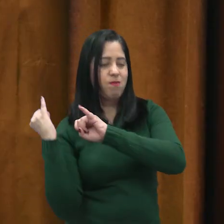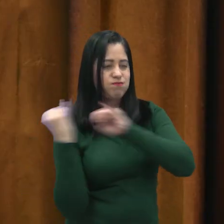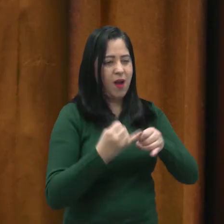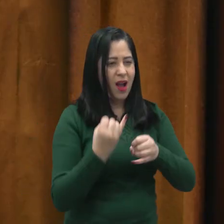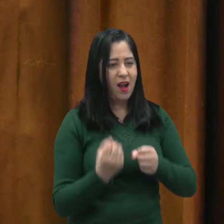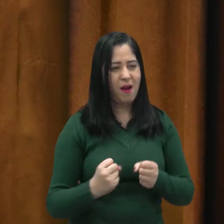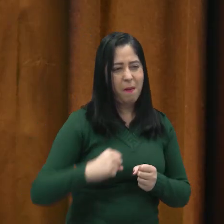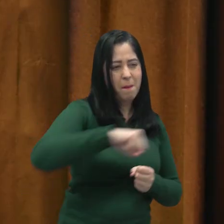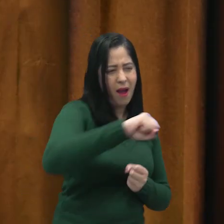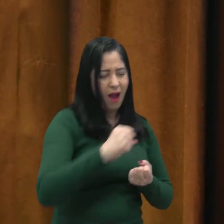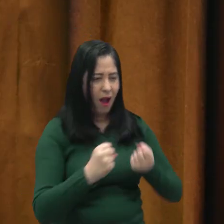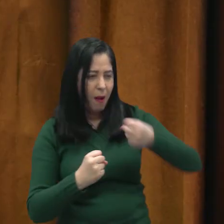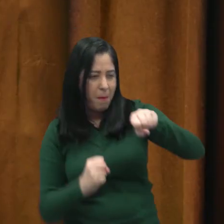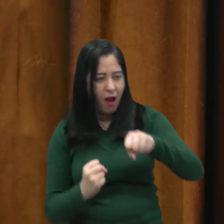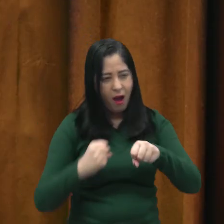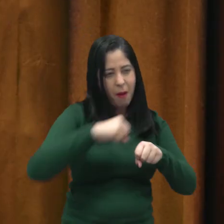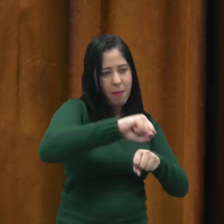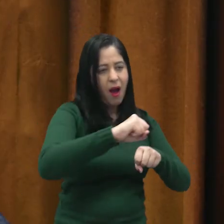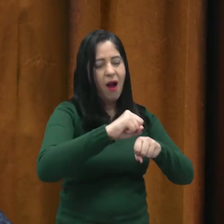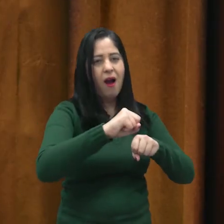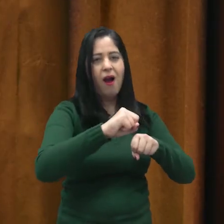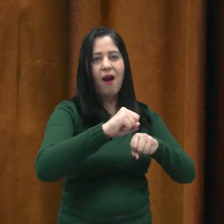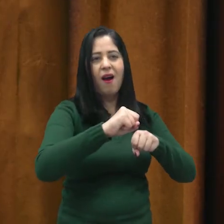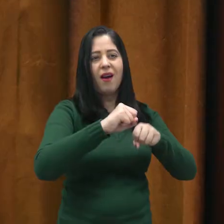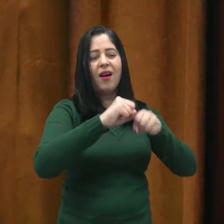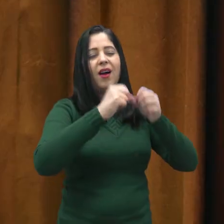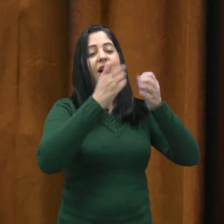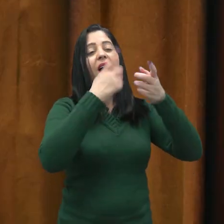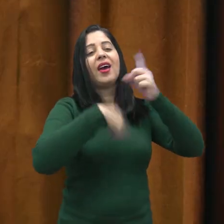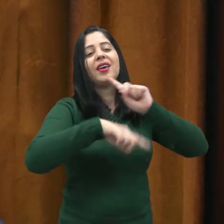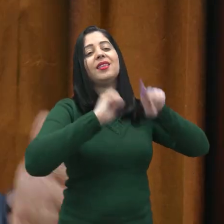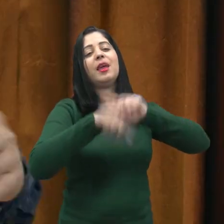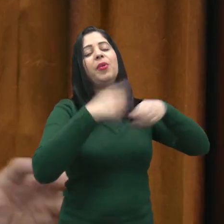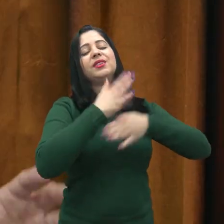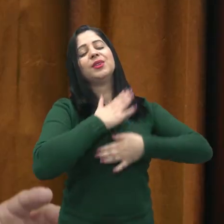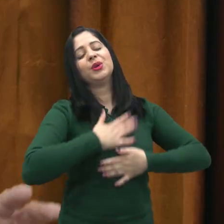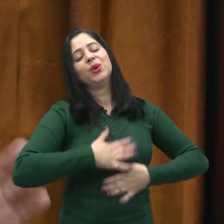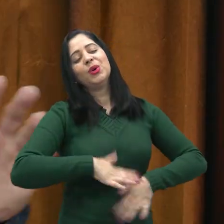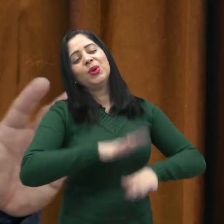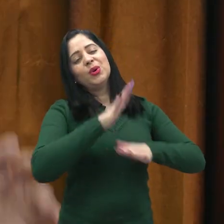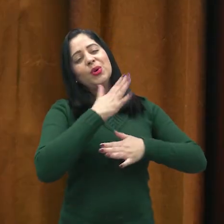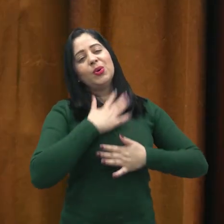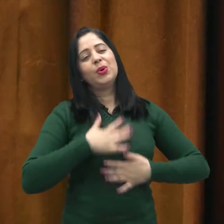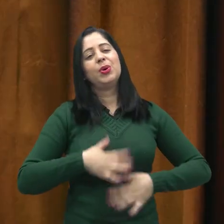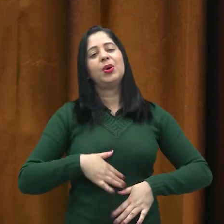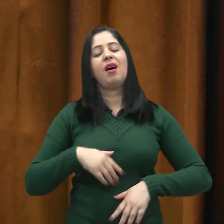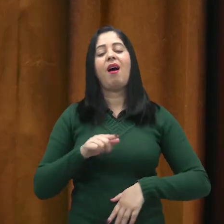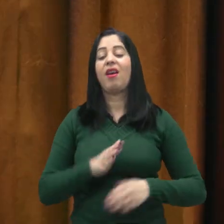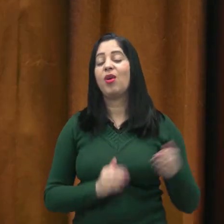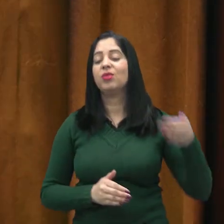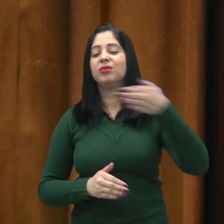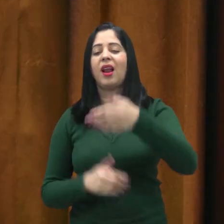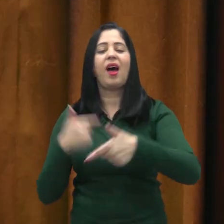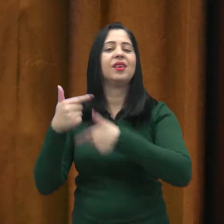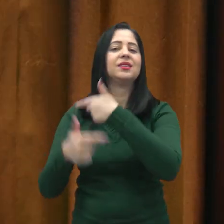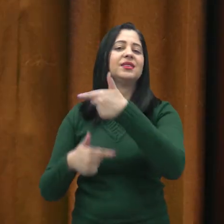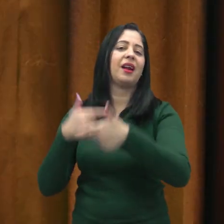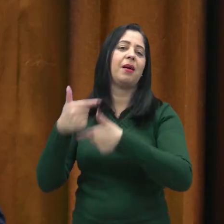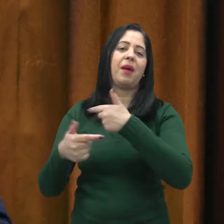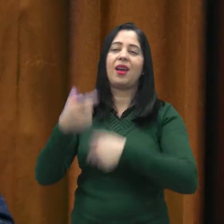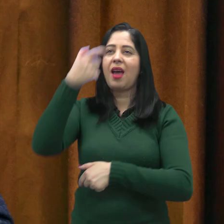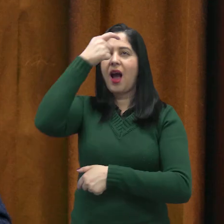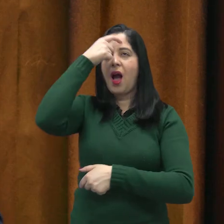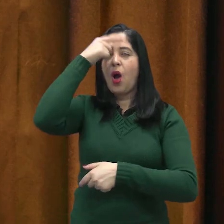tem que liberar na situação, no treino. E depois eu fico relaxado para poder trabalhar com confiança e com